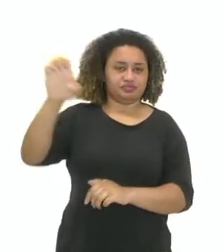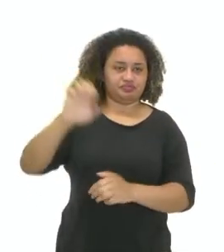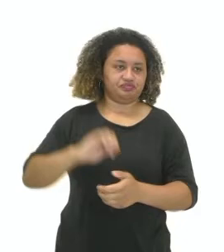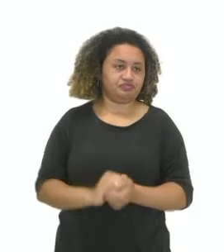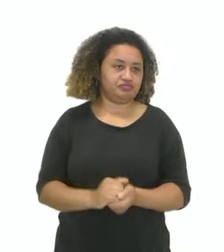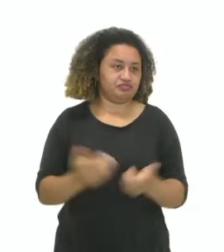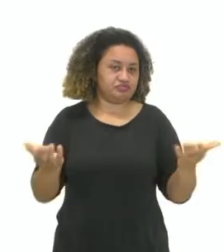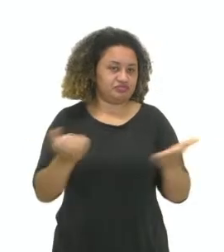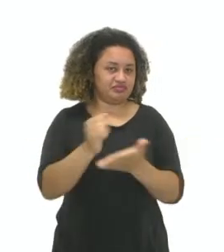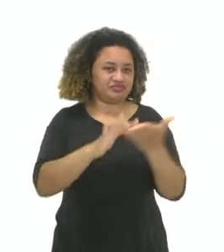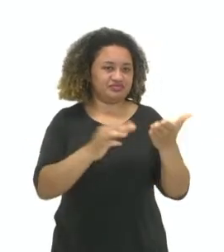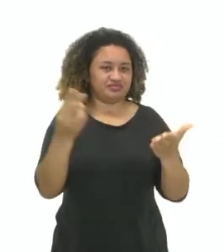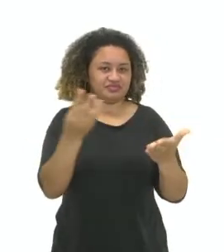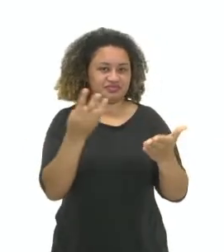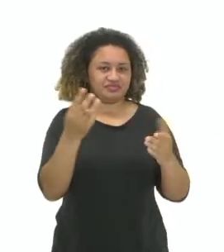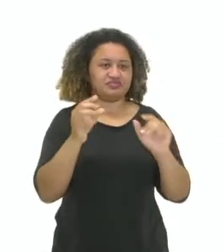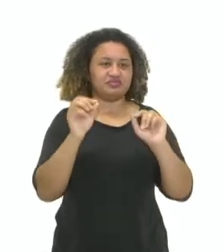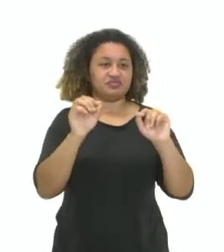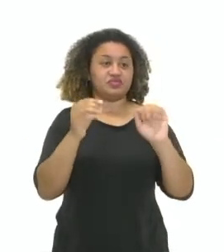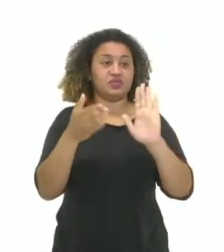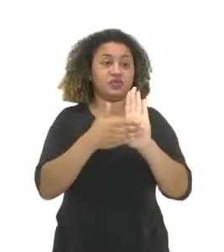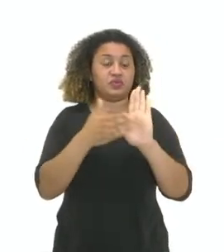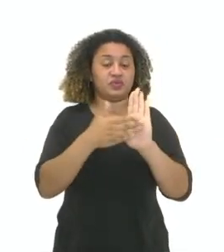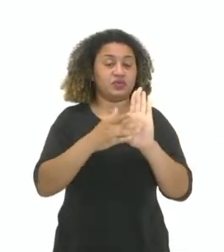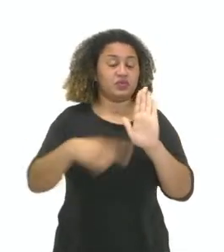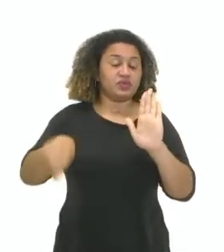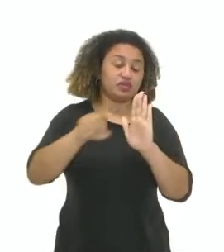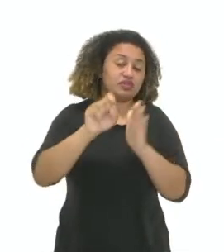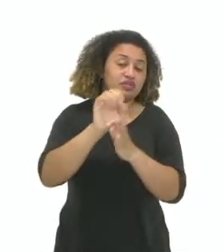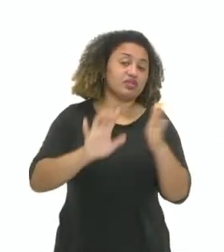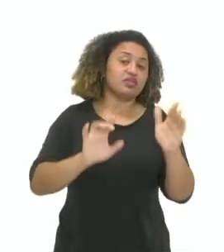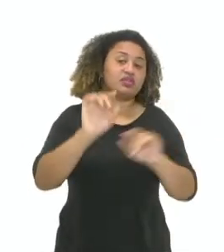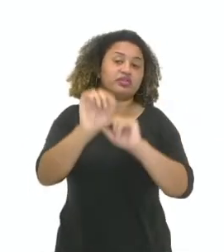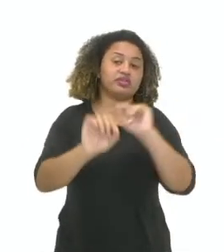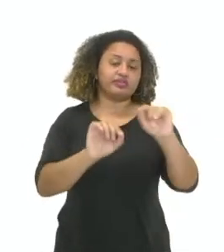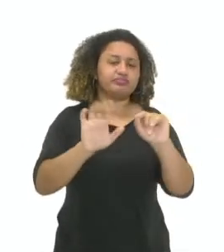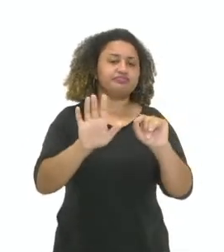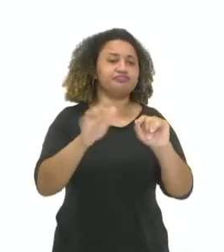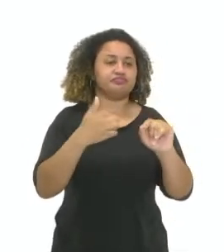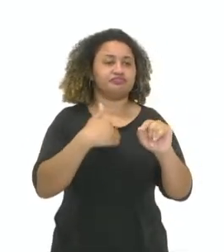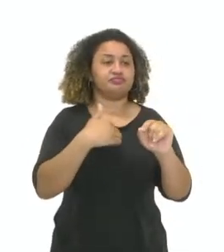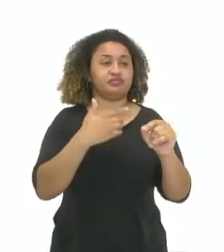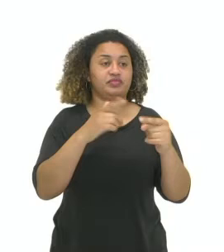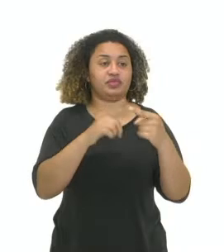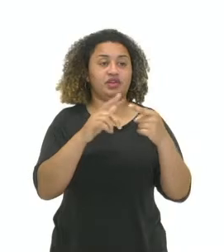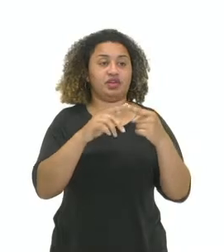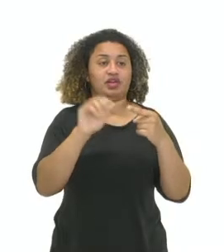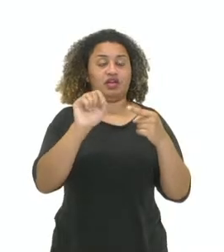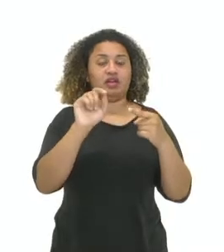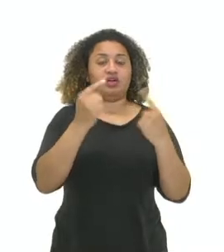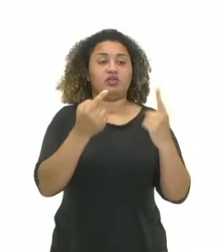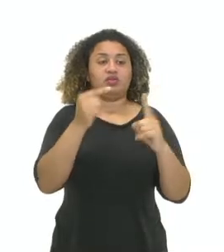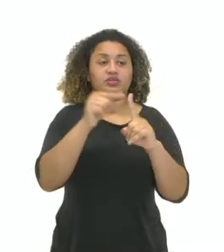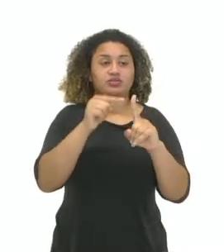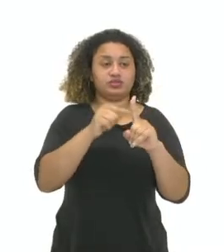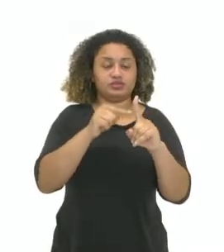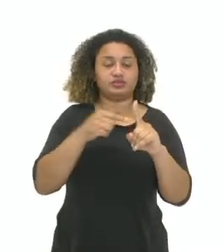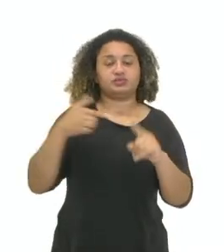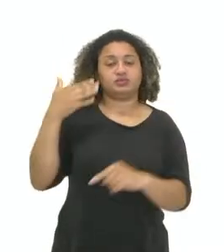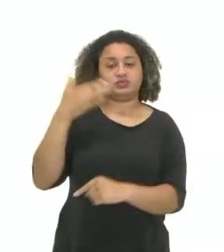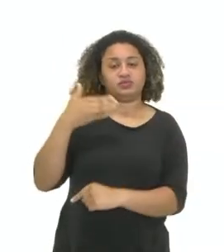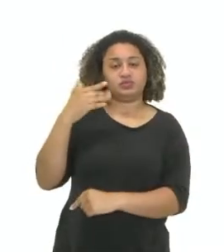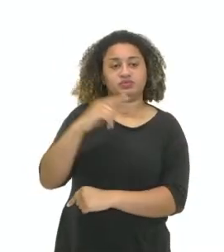A atividade 3 tem uma proposta para você saber aqui na letra A qual é o tipo de